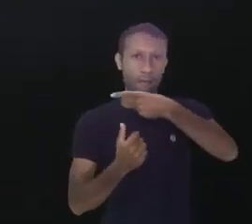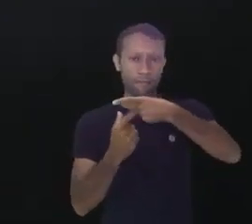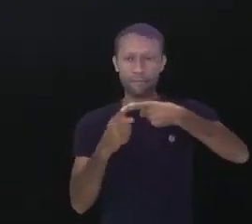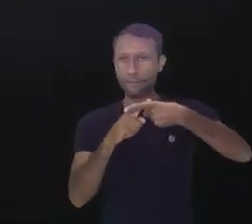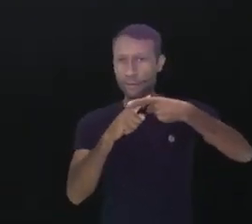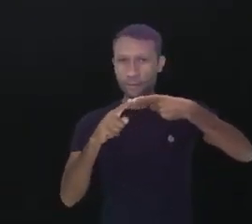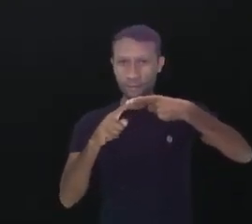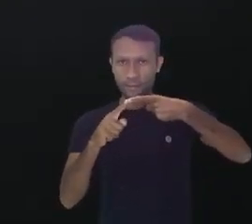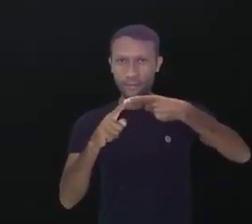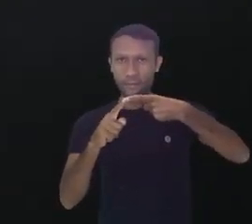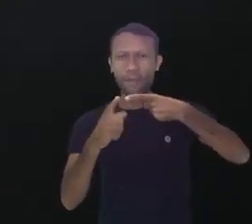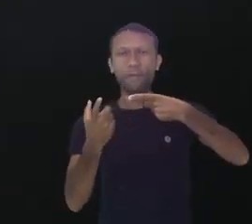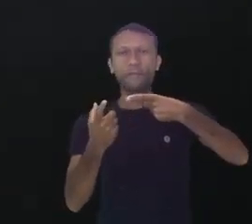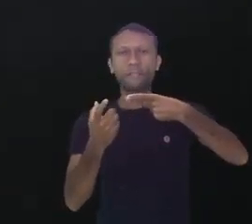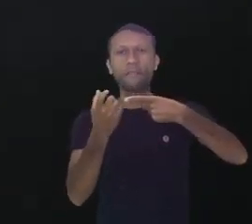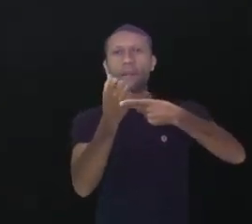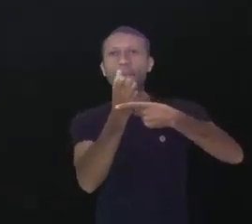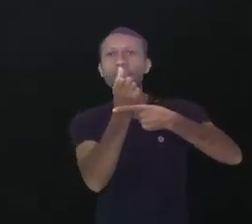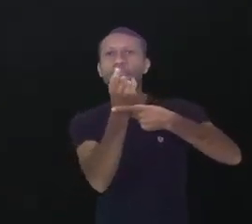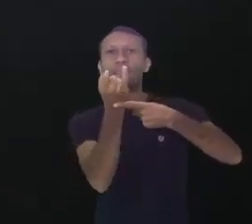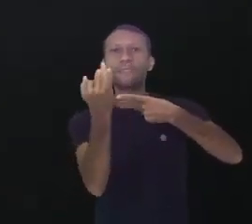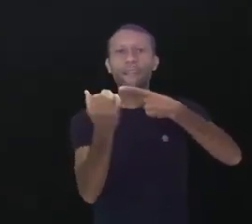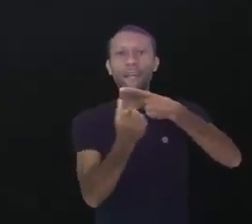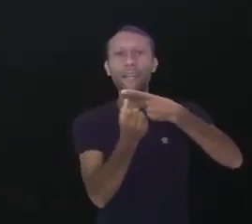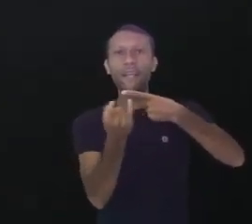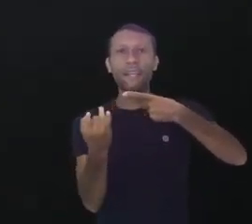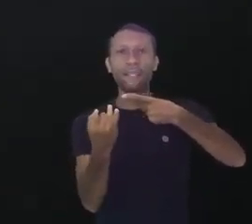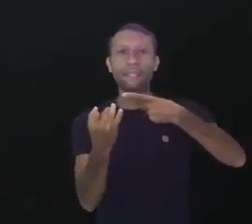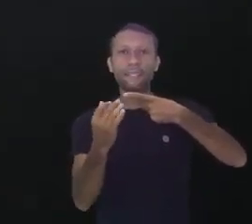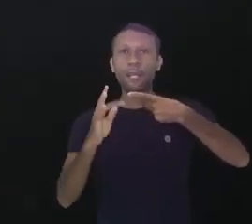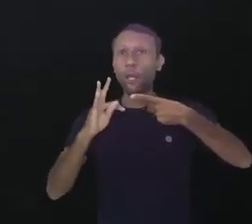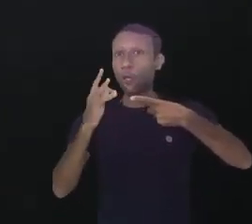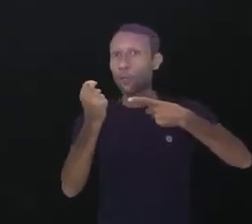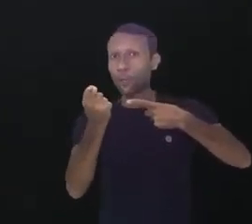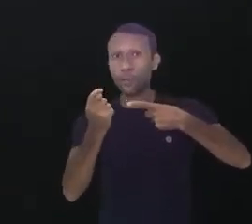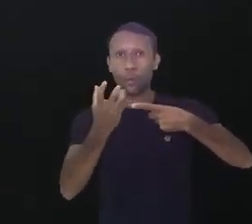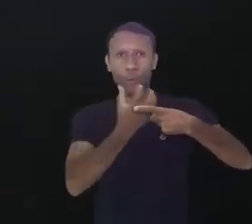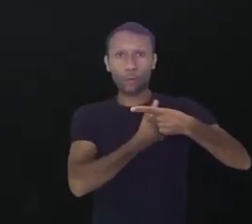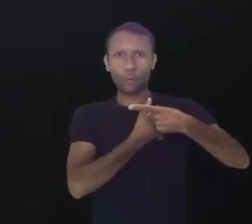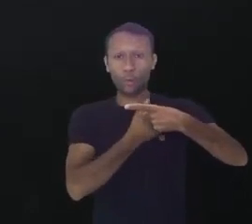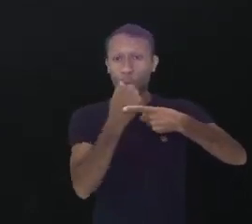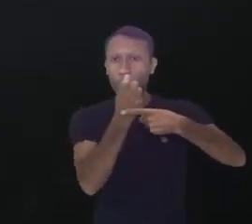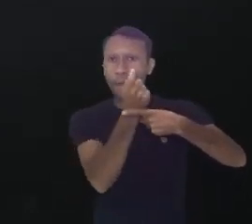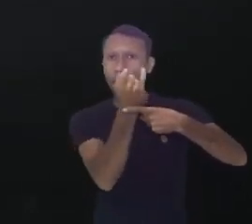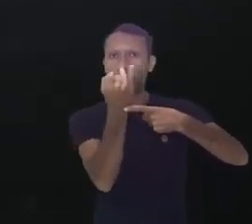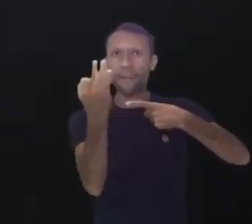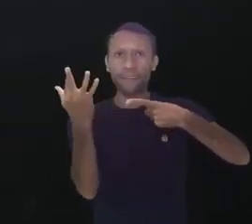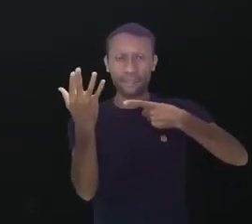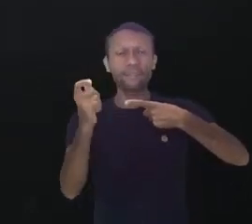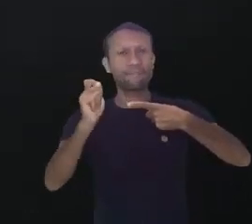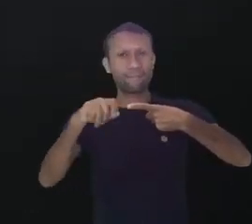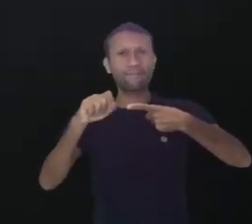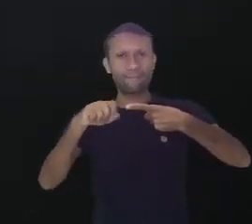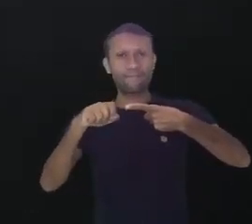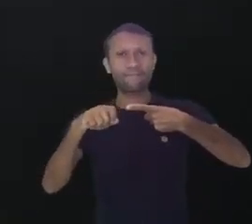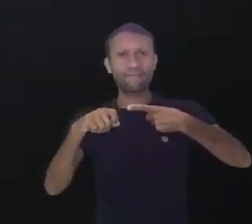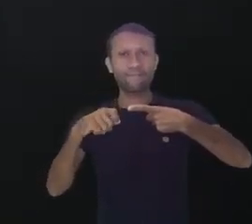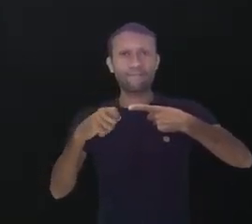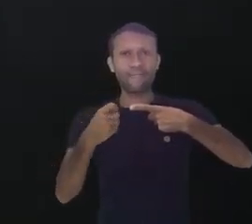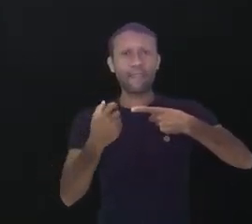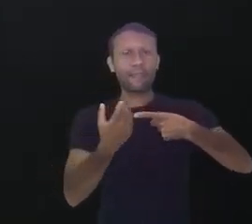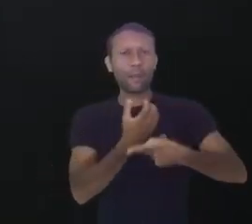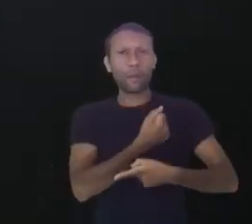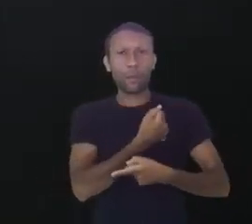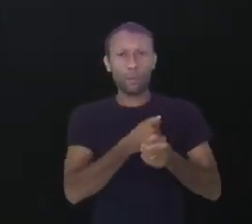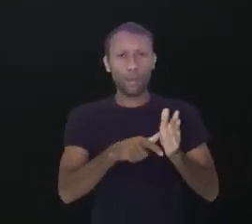de fração, você vai escrever esse número todo sem a vírgula. Isso quer dizer o seguinte, que o